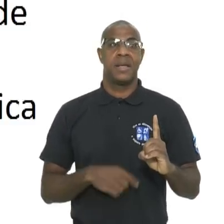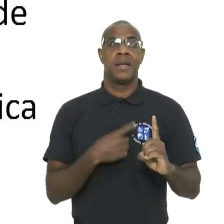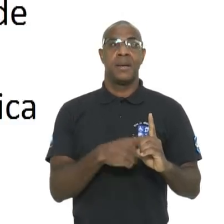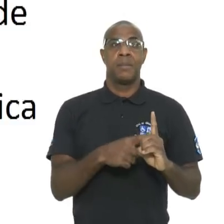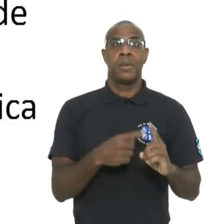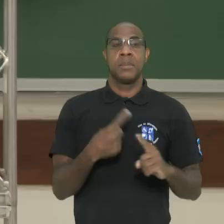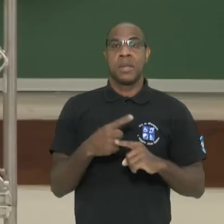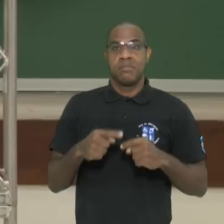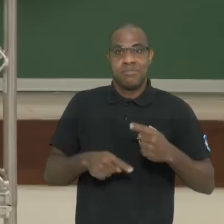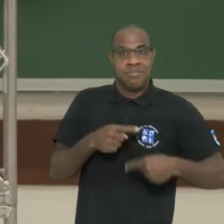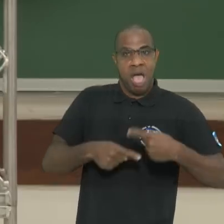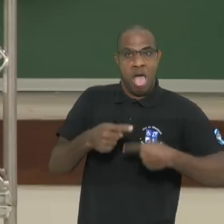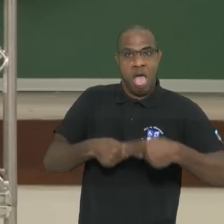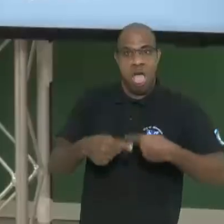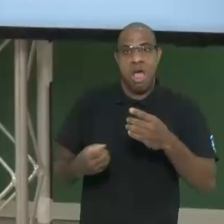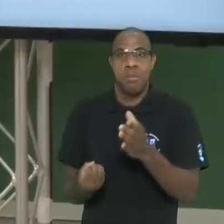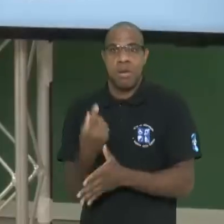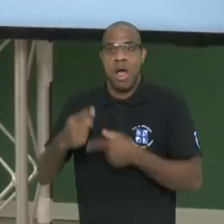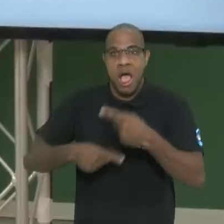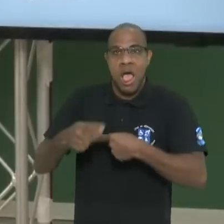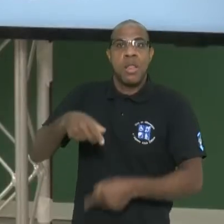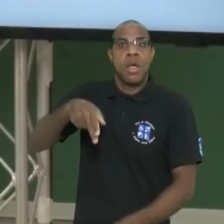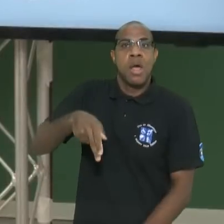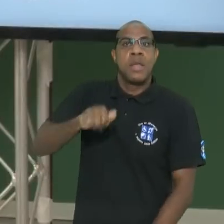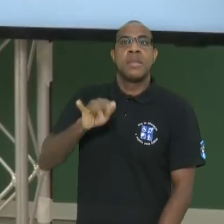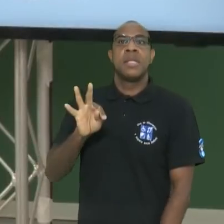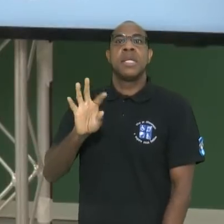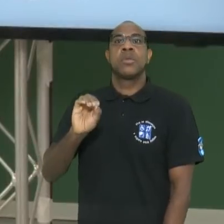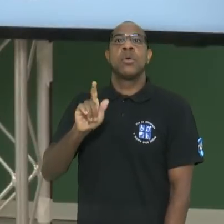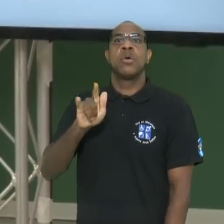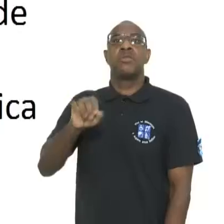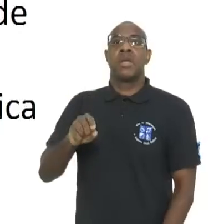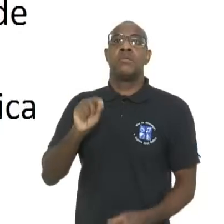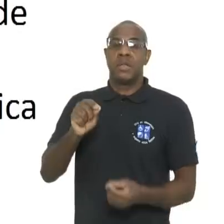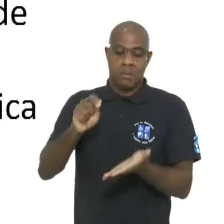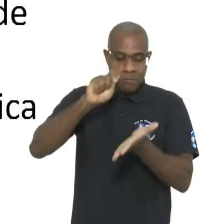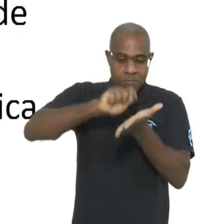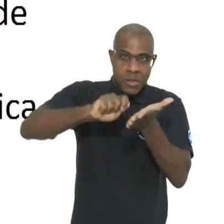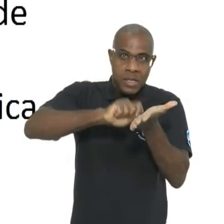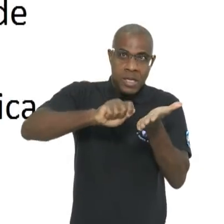do nitrogênio. Anotem aí no seu caderninho a resposta correta.